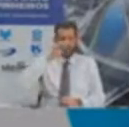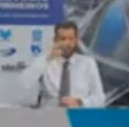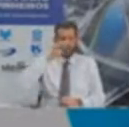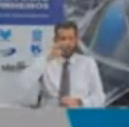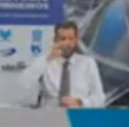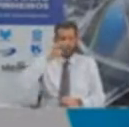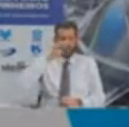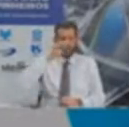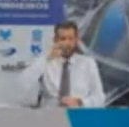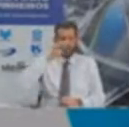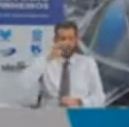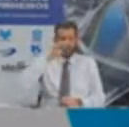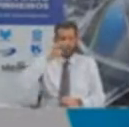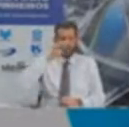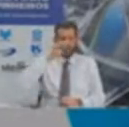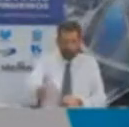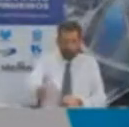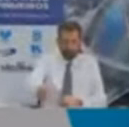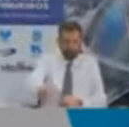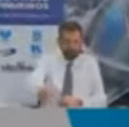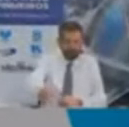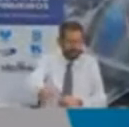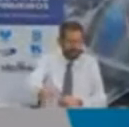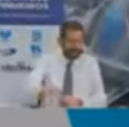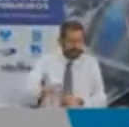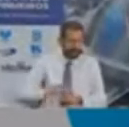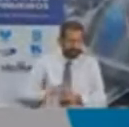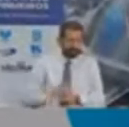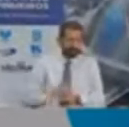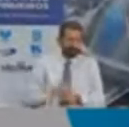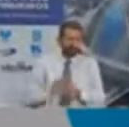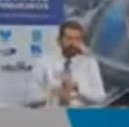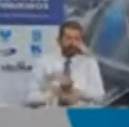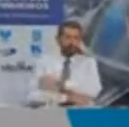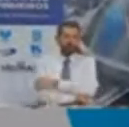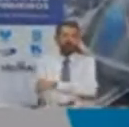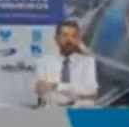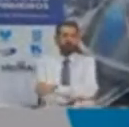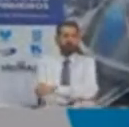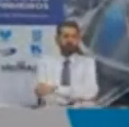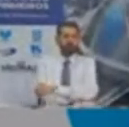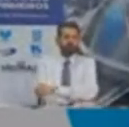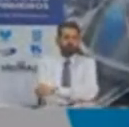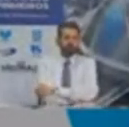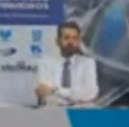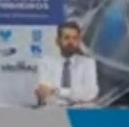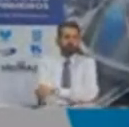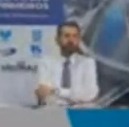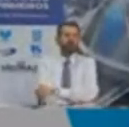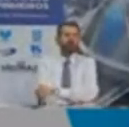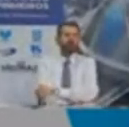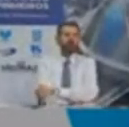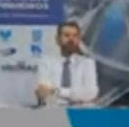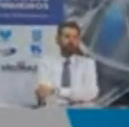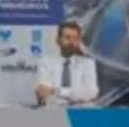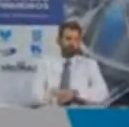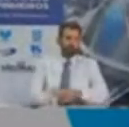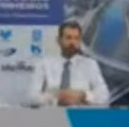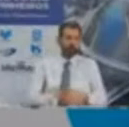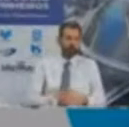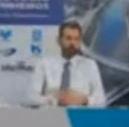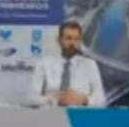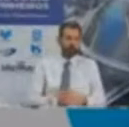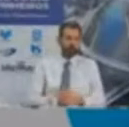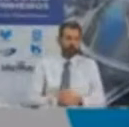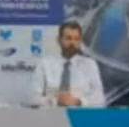os gestores, a sociedade, está muito mobilizada em discutir isso, que antigamente não discutiam. Por quê? Era até uma questão, eu costumo dizer,